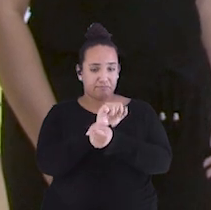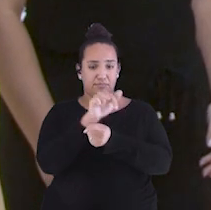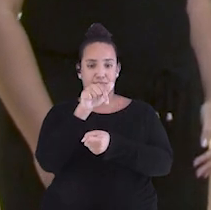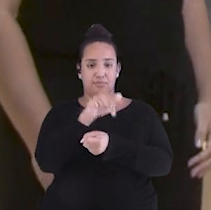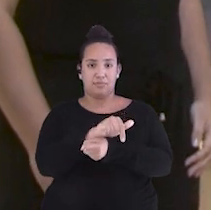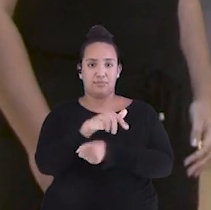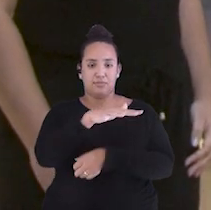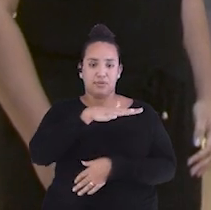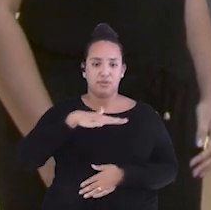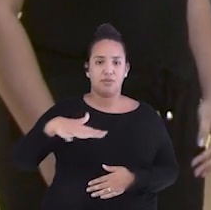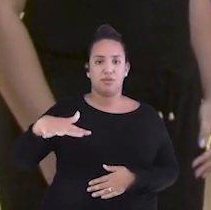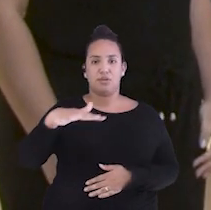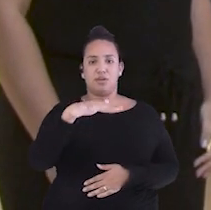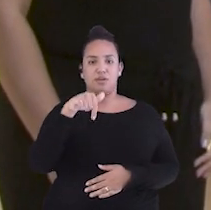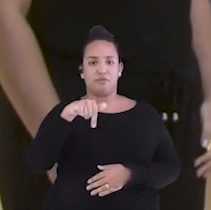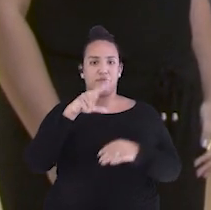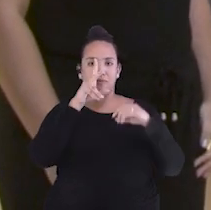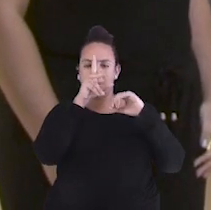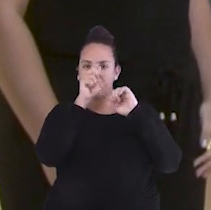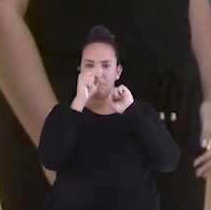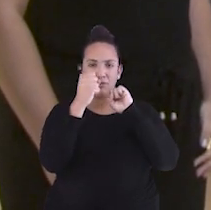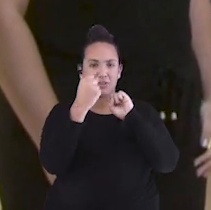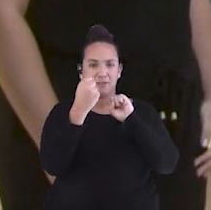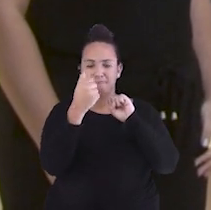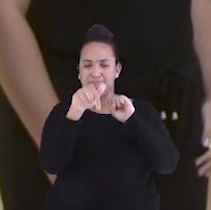à força de suas terras,